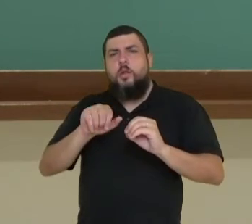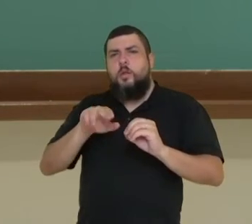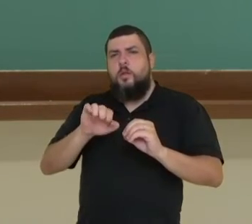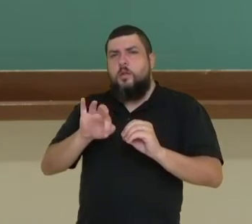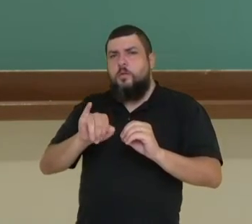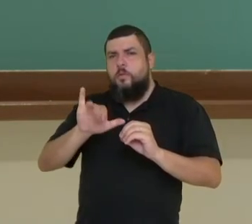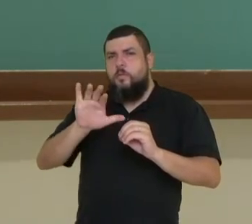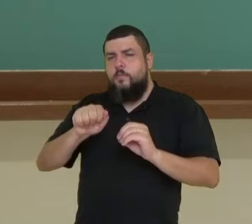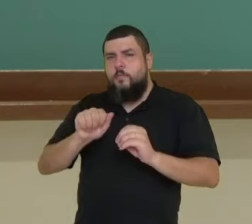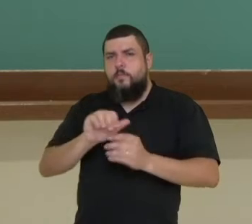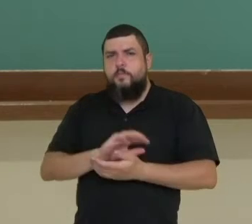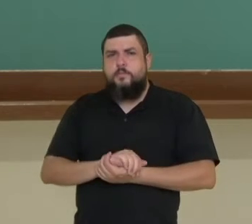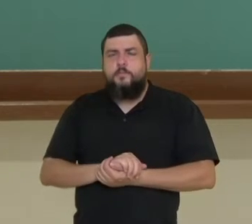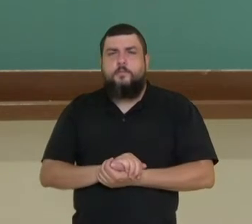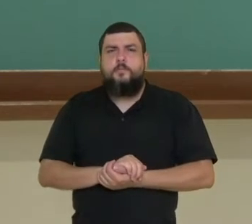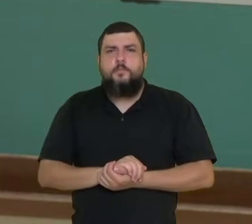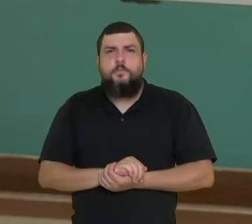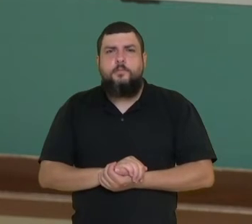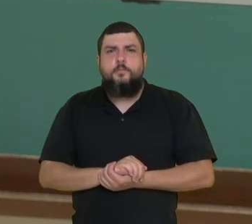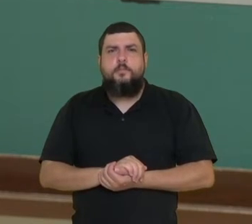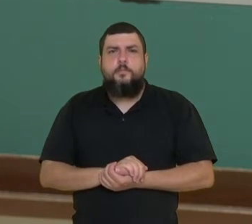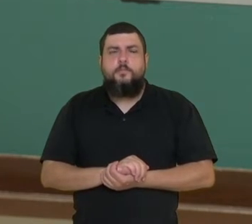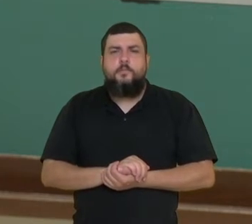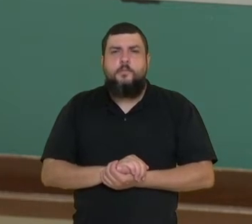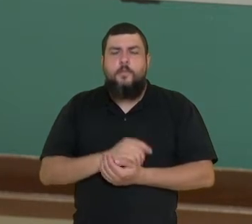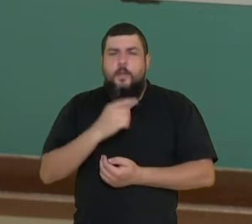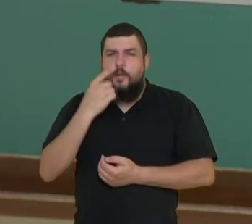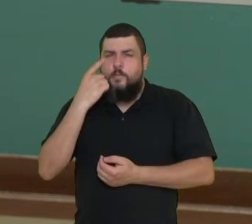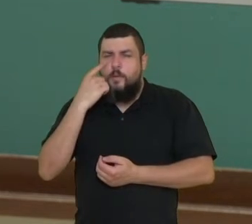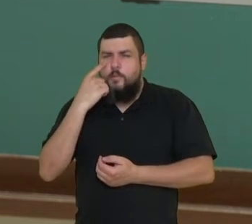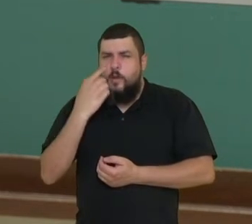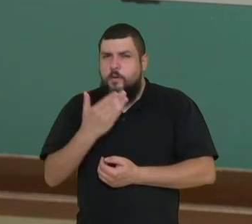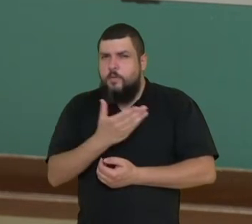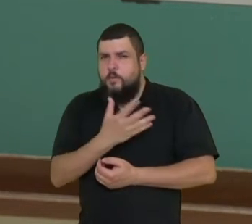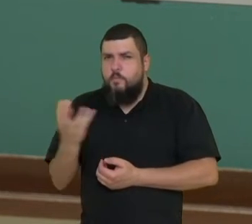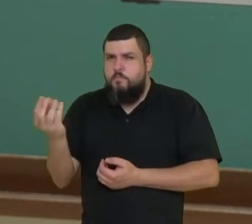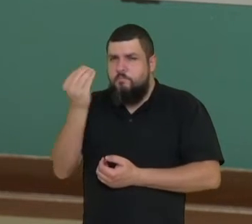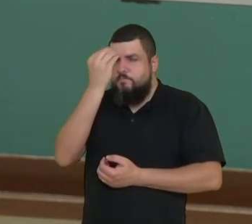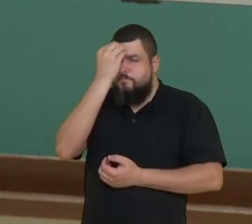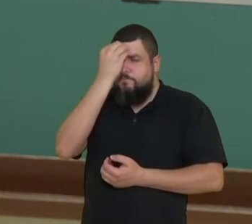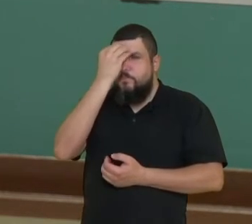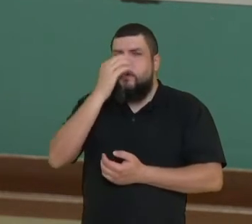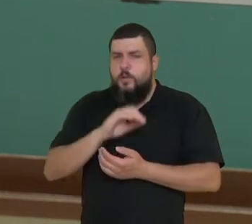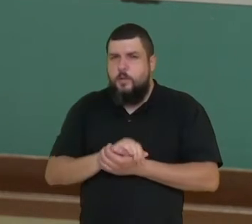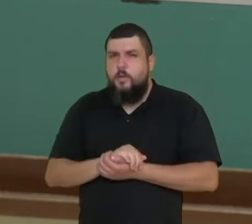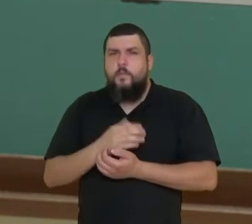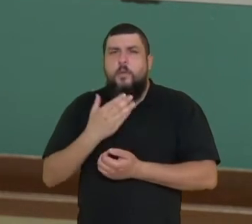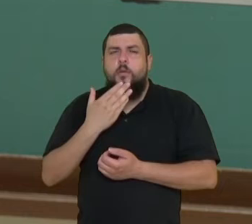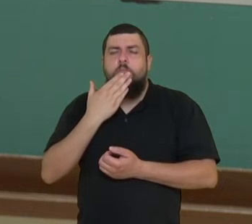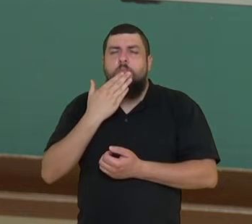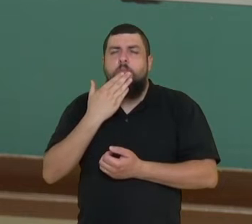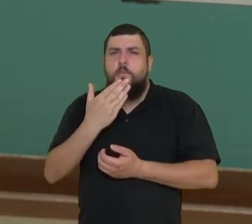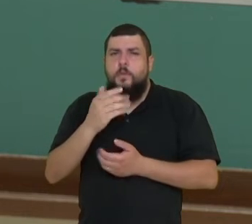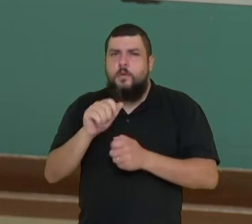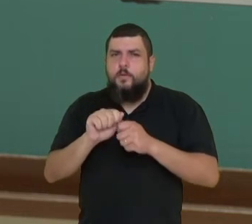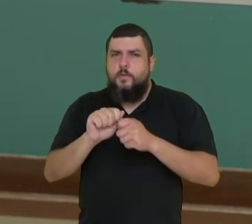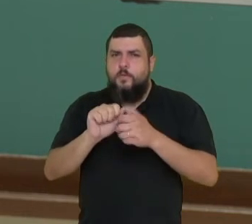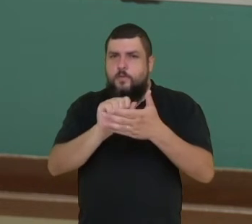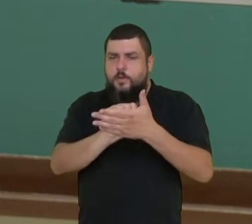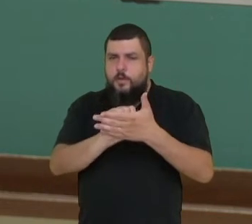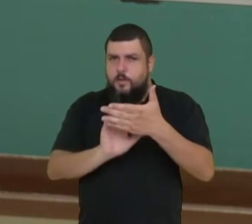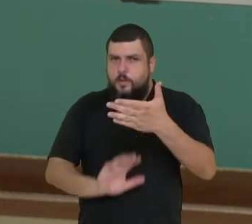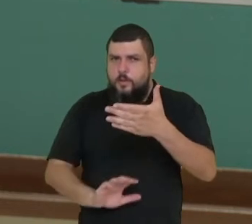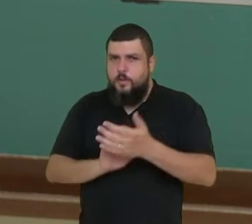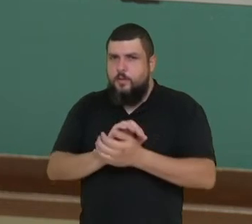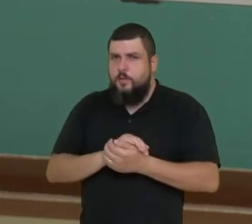ligado? Bem, para ver se vocês estão bagual no negócio aqui, ó, eu vou pedir para vocês fazerem essa atividade. Ele diz o seguinte